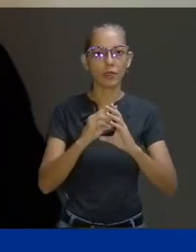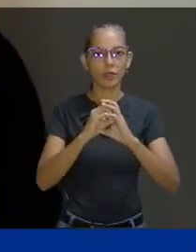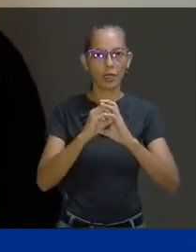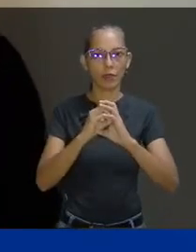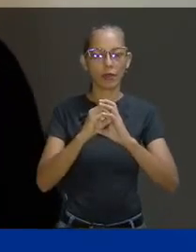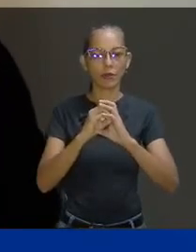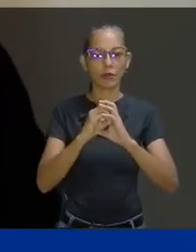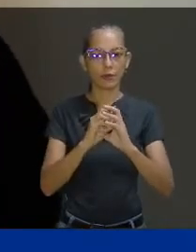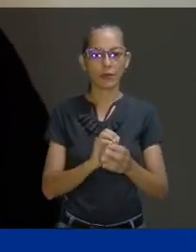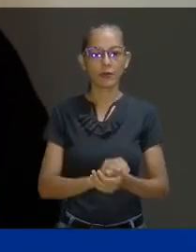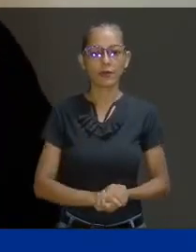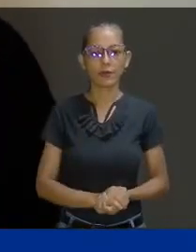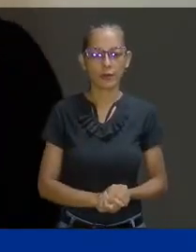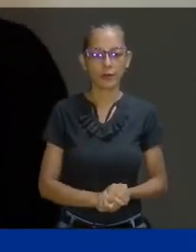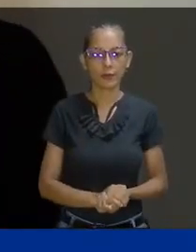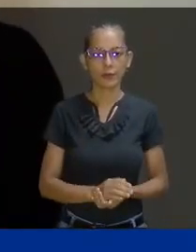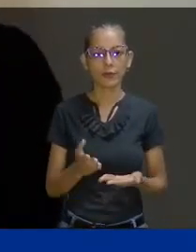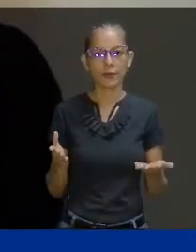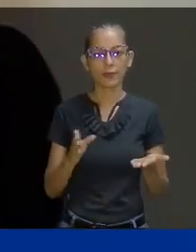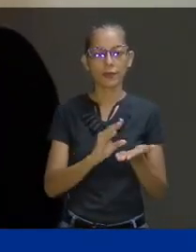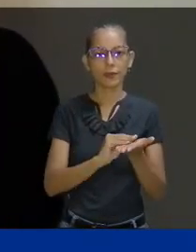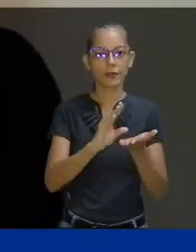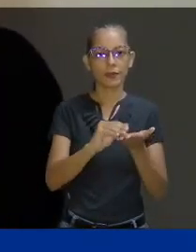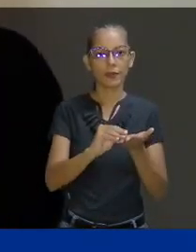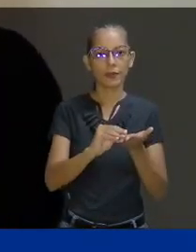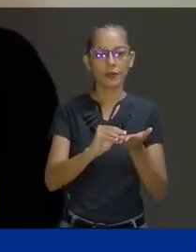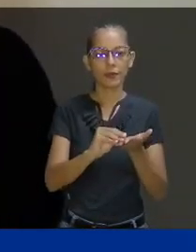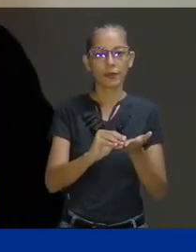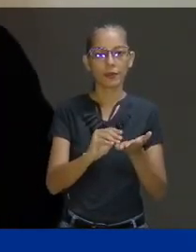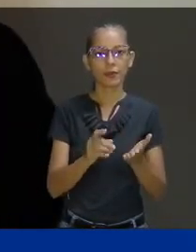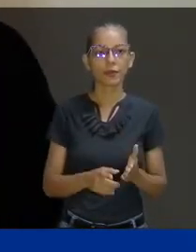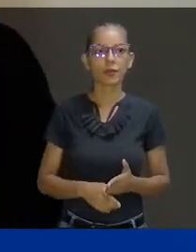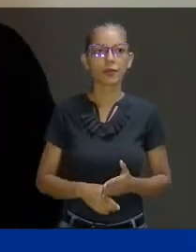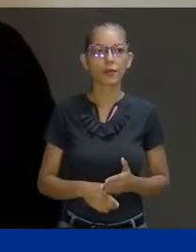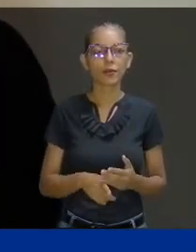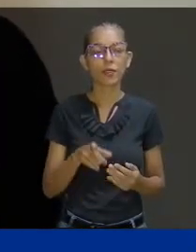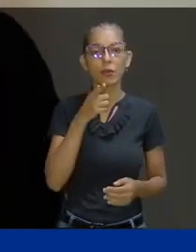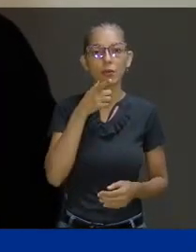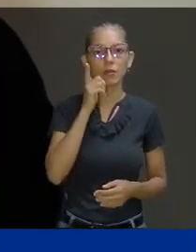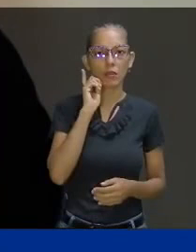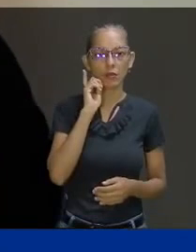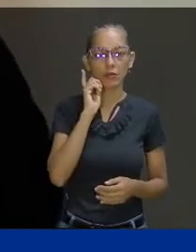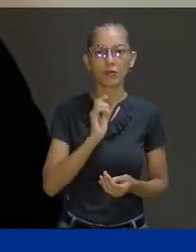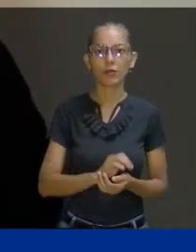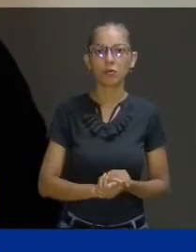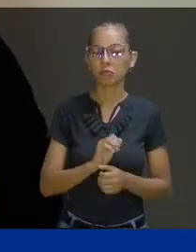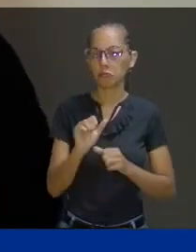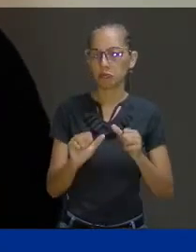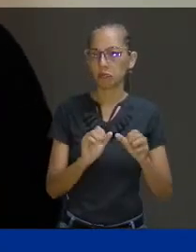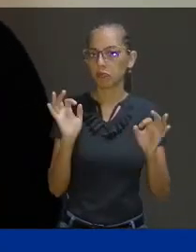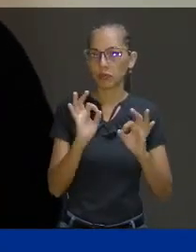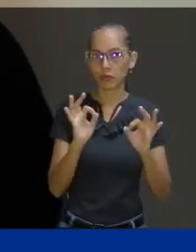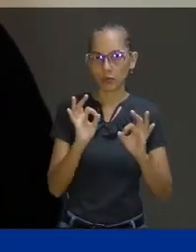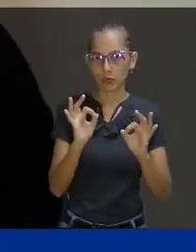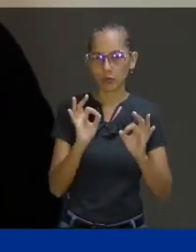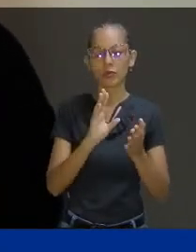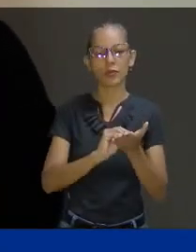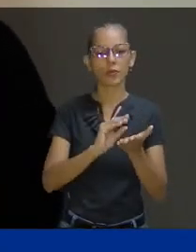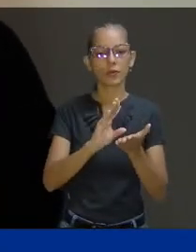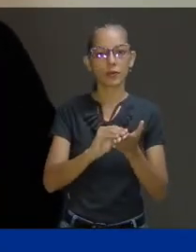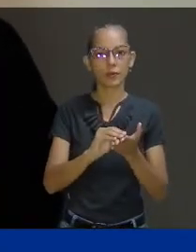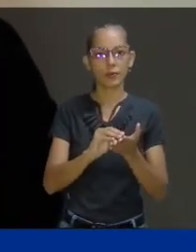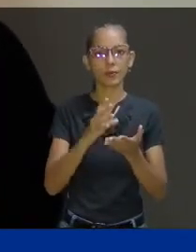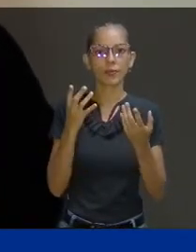TRE, submetendo aos pares a ata da sessão anterior. Se não houver nenhuma necessidade de alteração ou acréscimo, declaro a